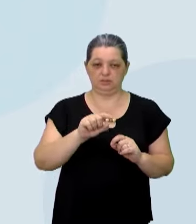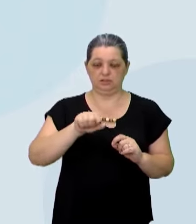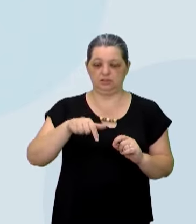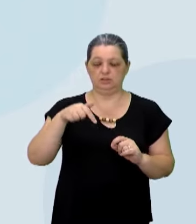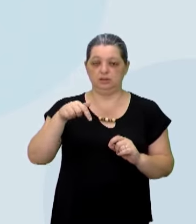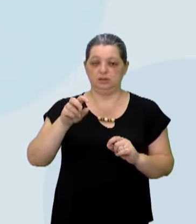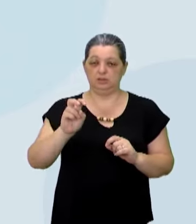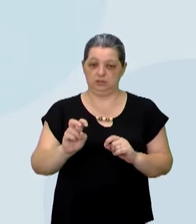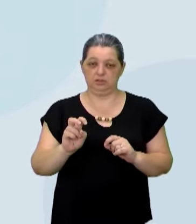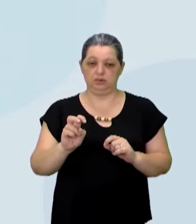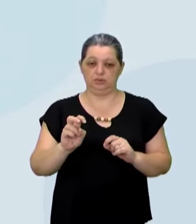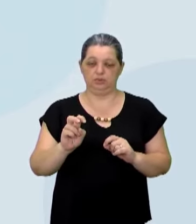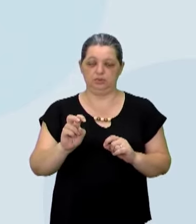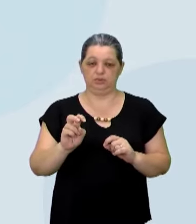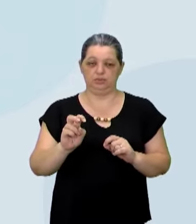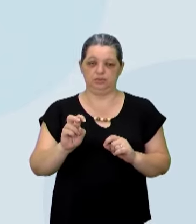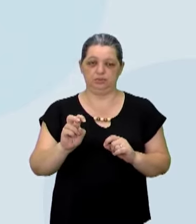10,75